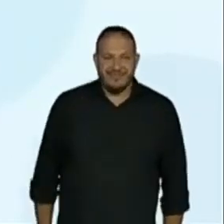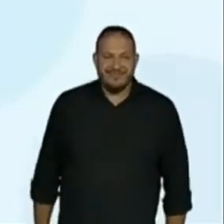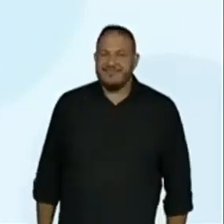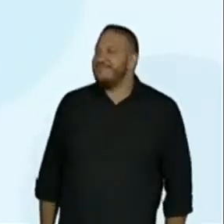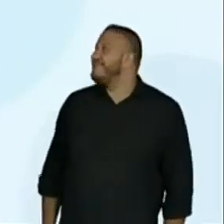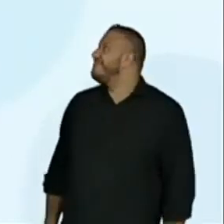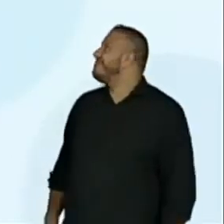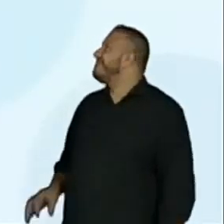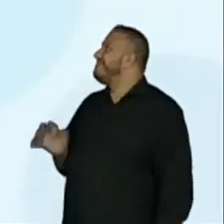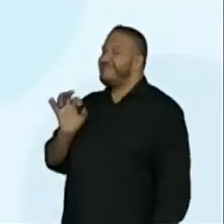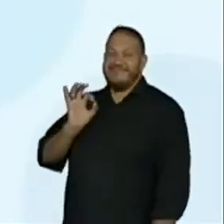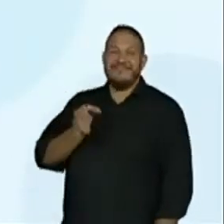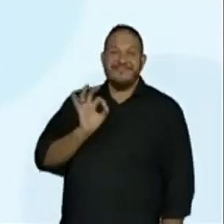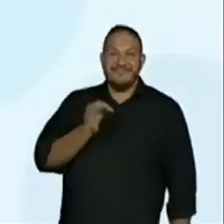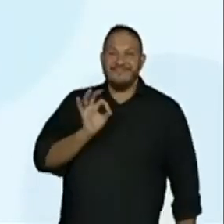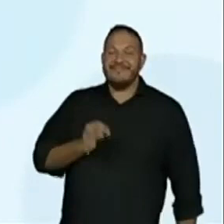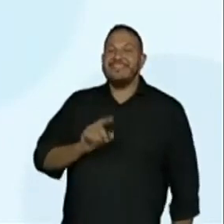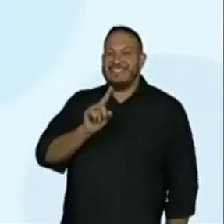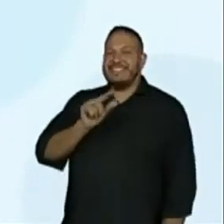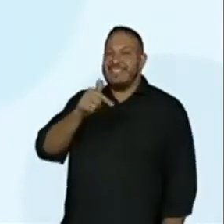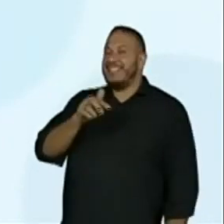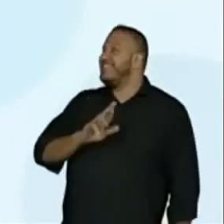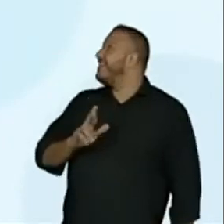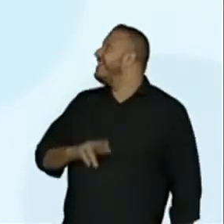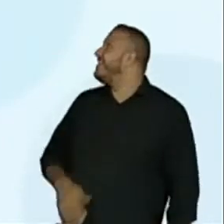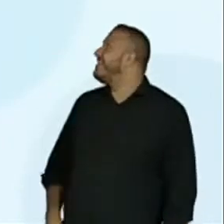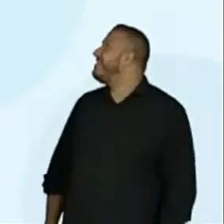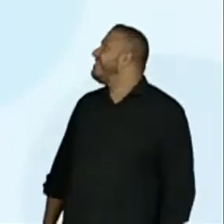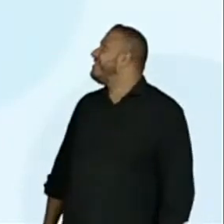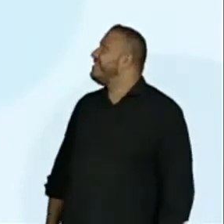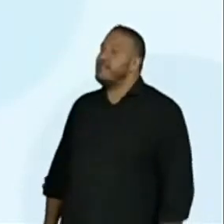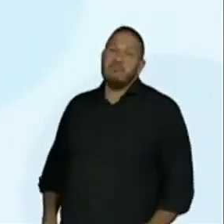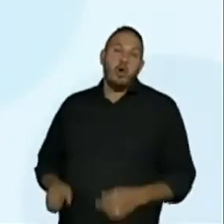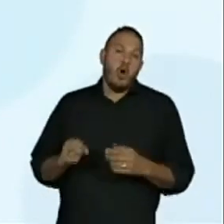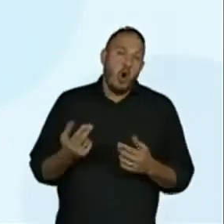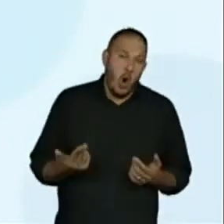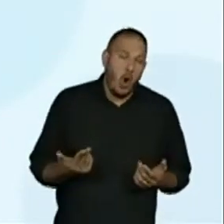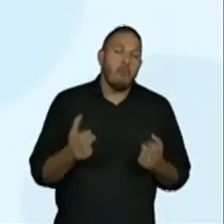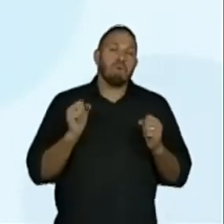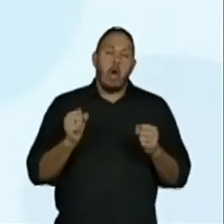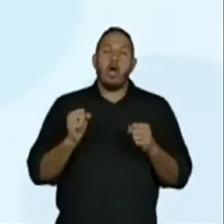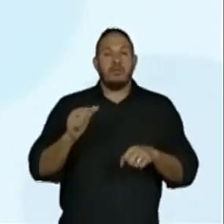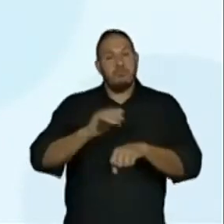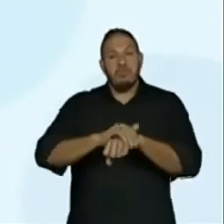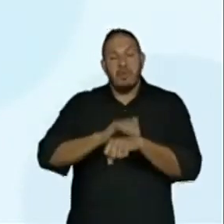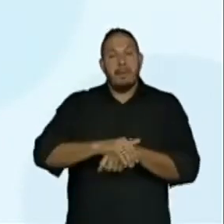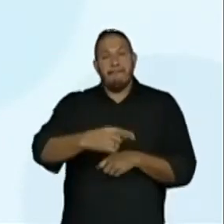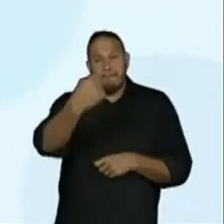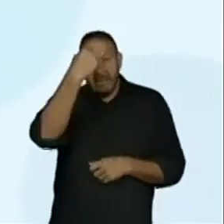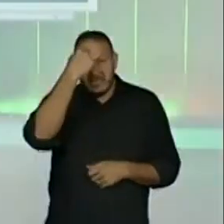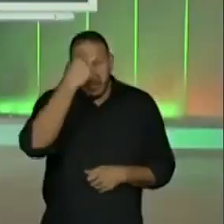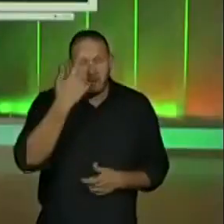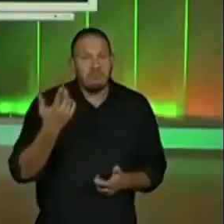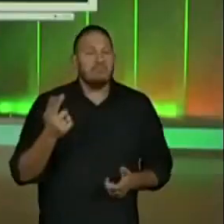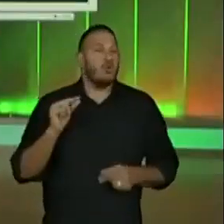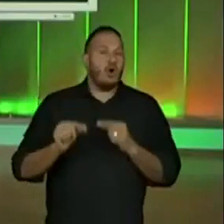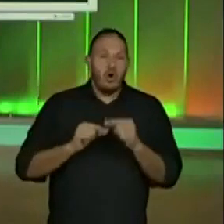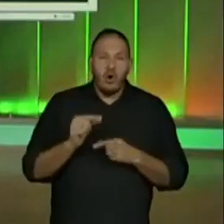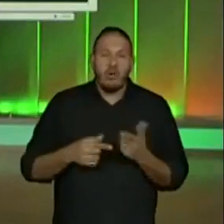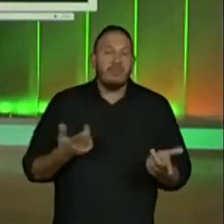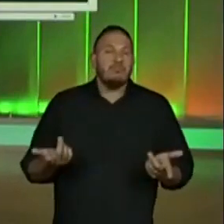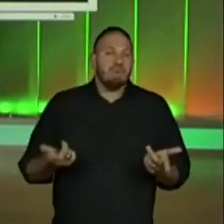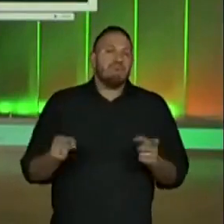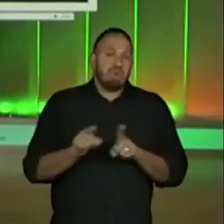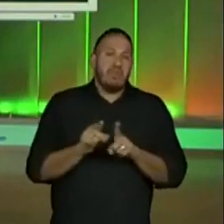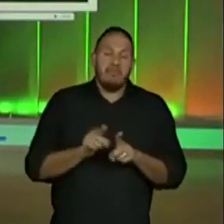R$ 17. R$ 17. Ou posso pensar aí em uma decomposição